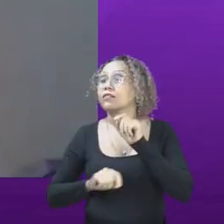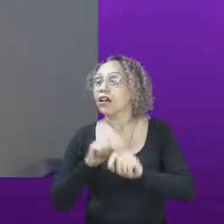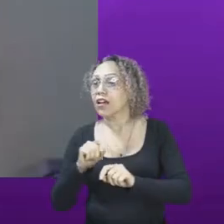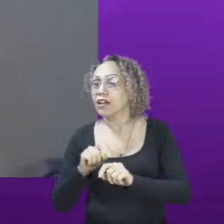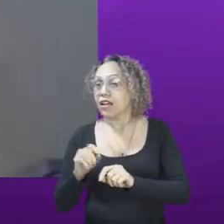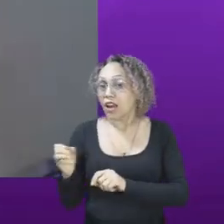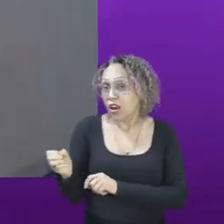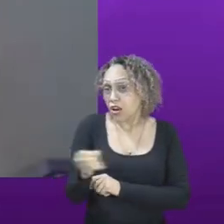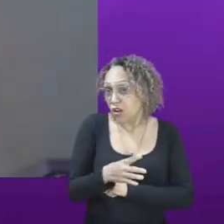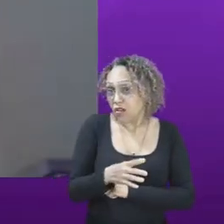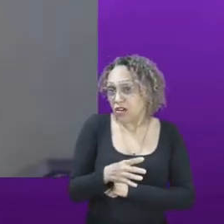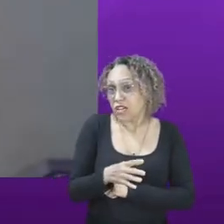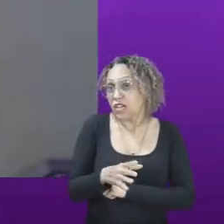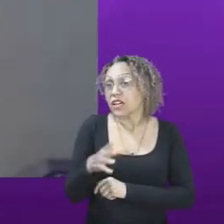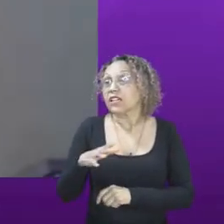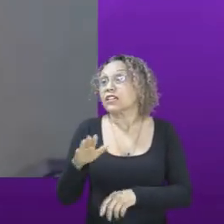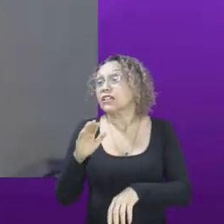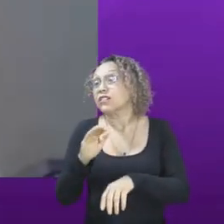essa